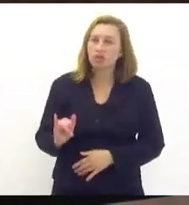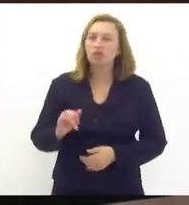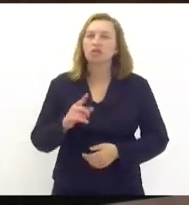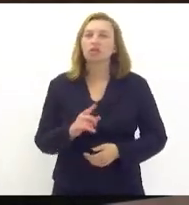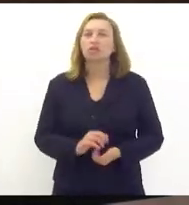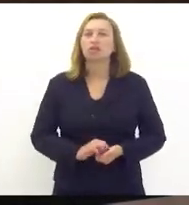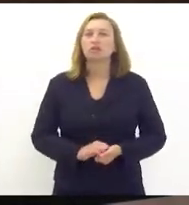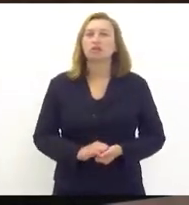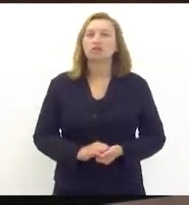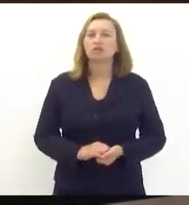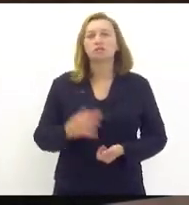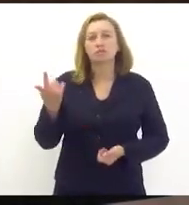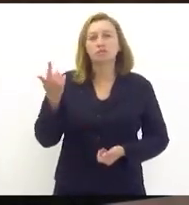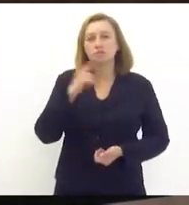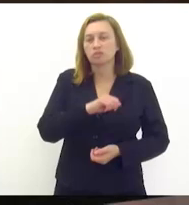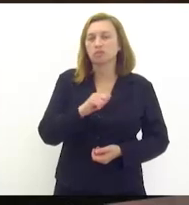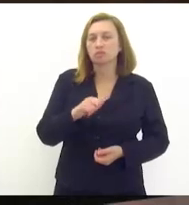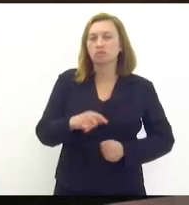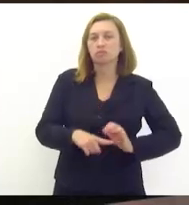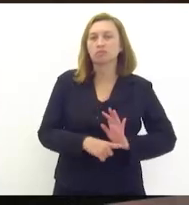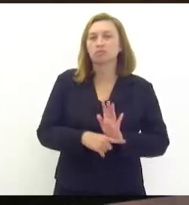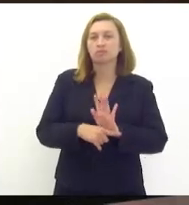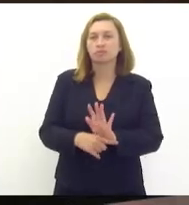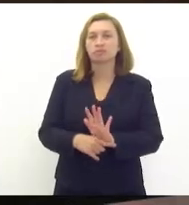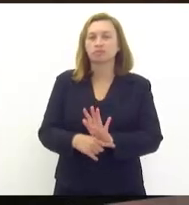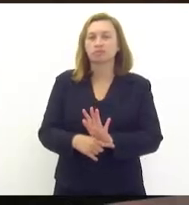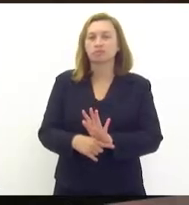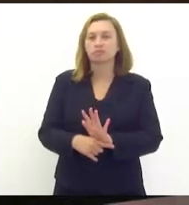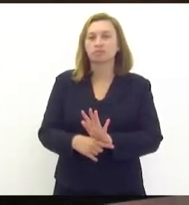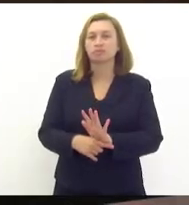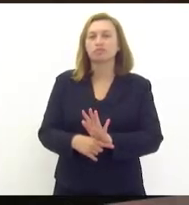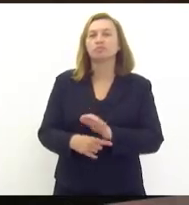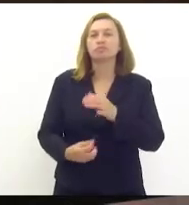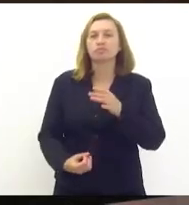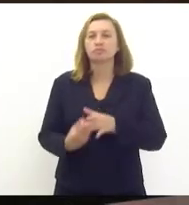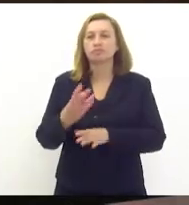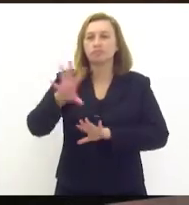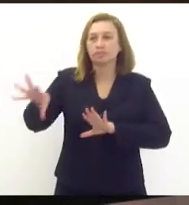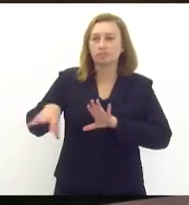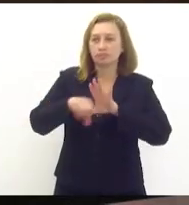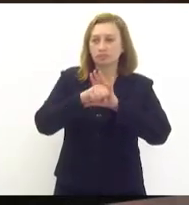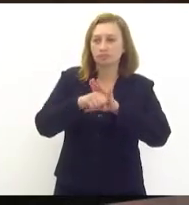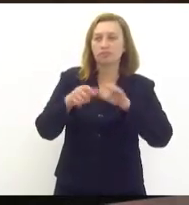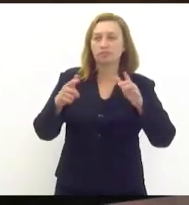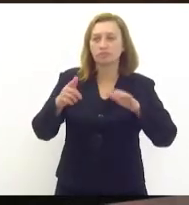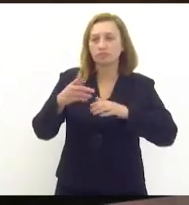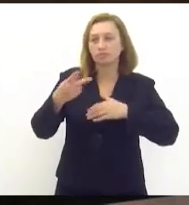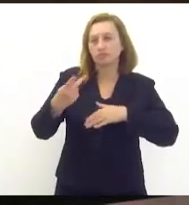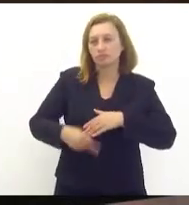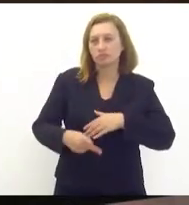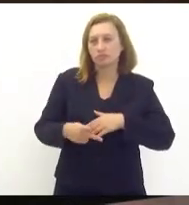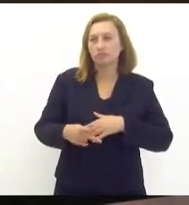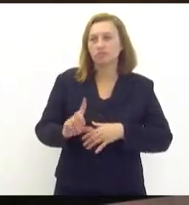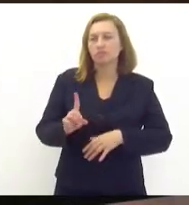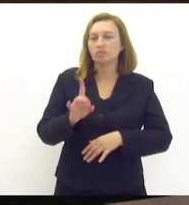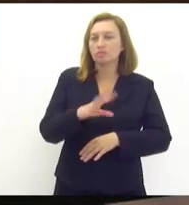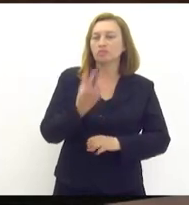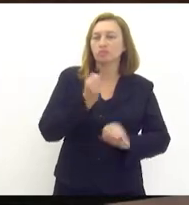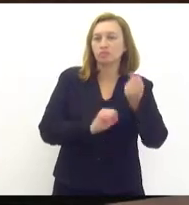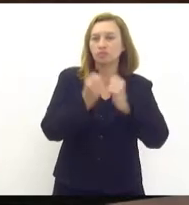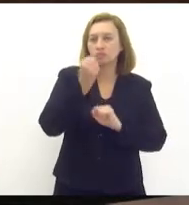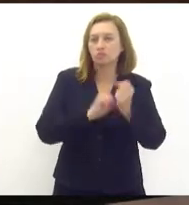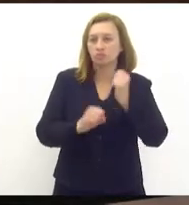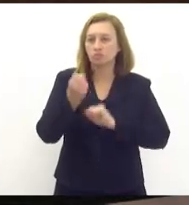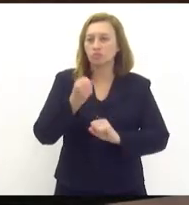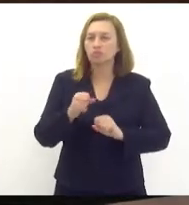gente consegue contribuir com a produção audiovisual local e dessa forma fortalecer não só uma indústria que